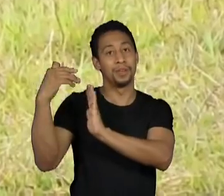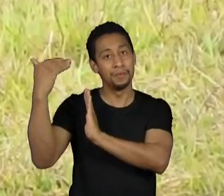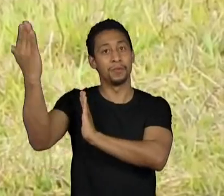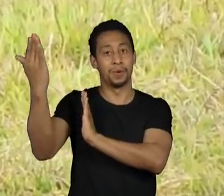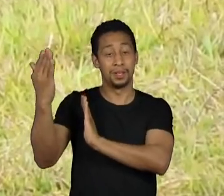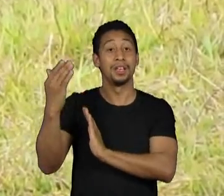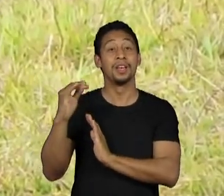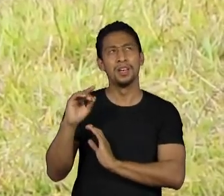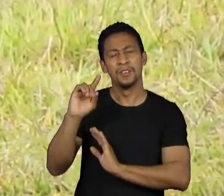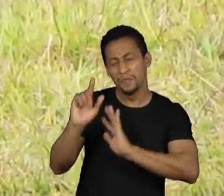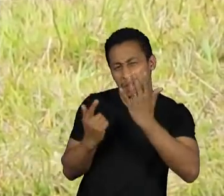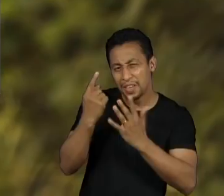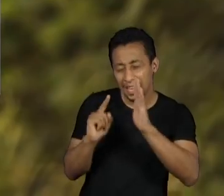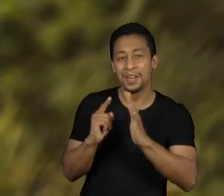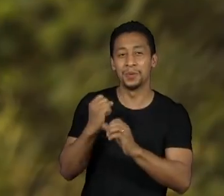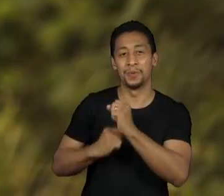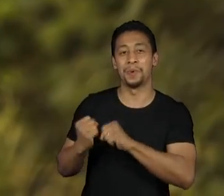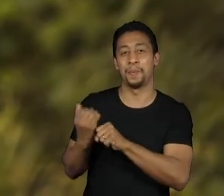passado.